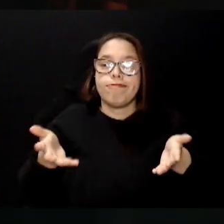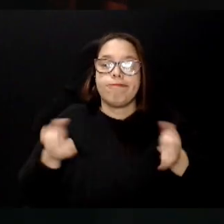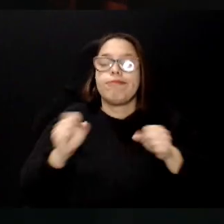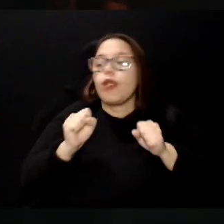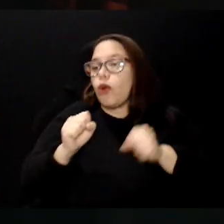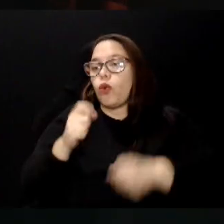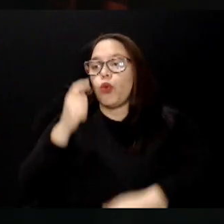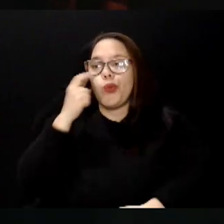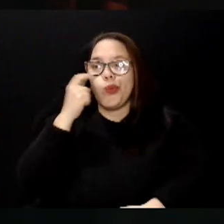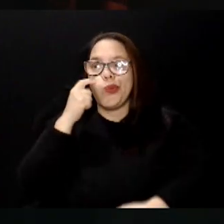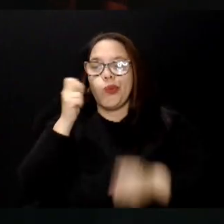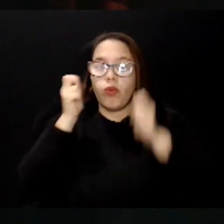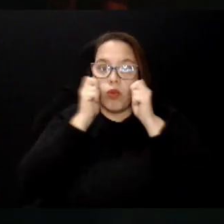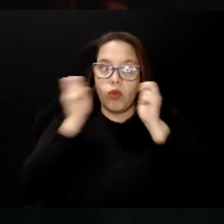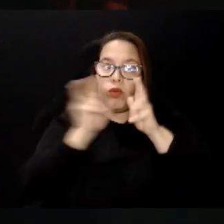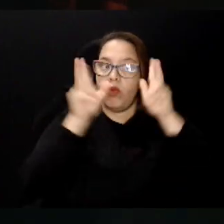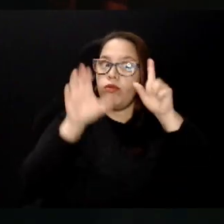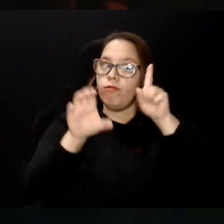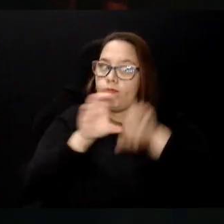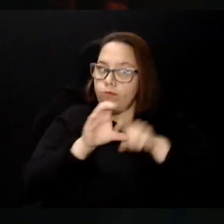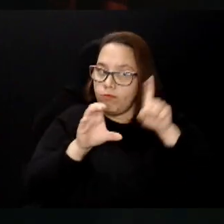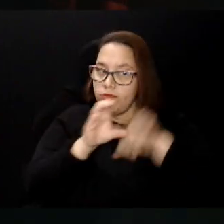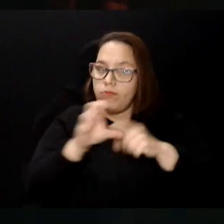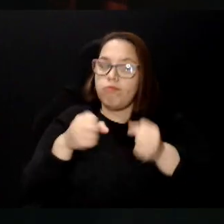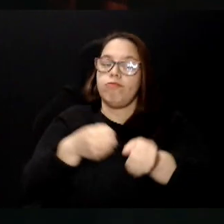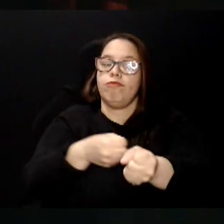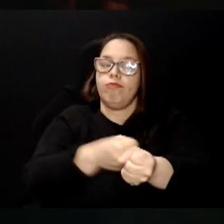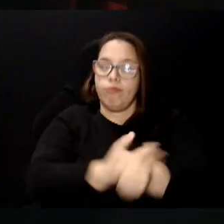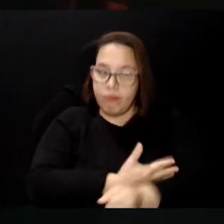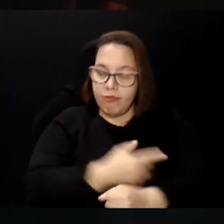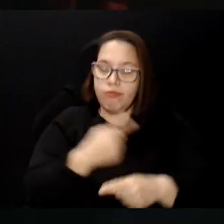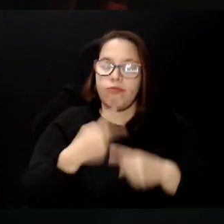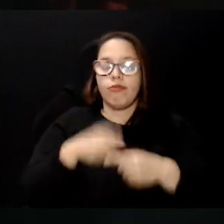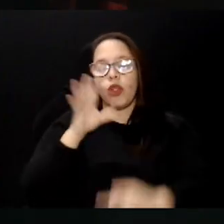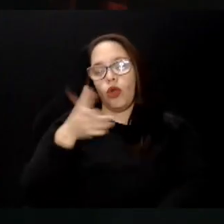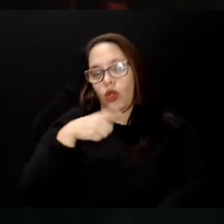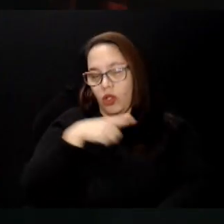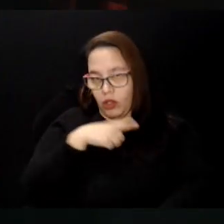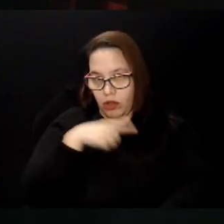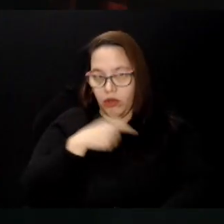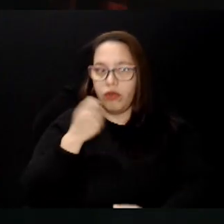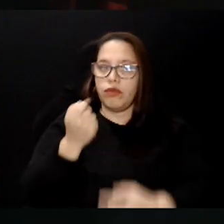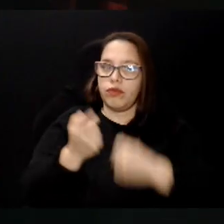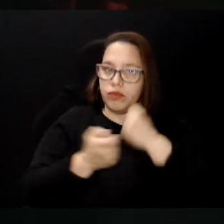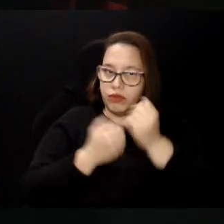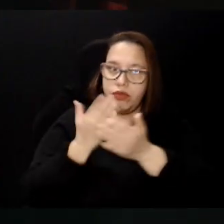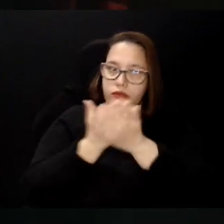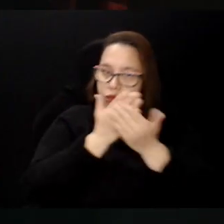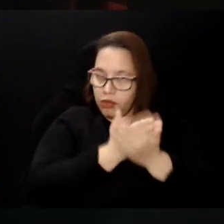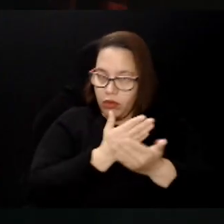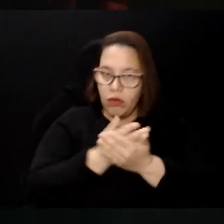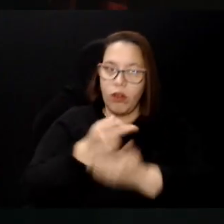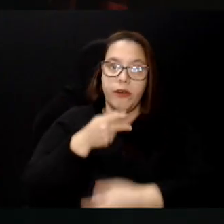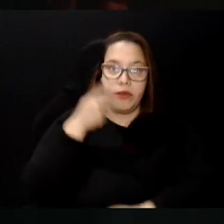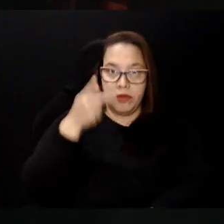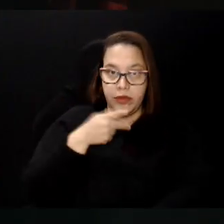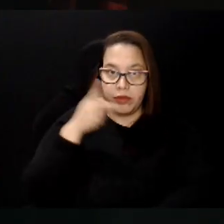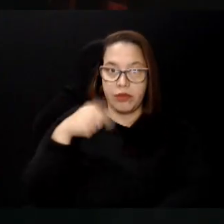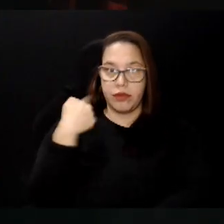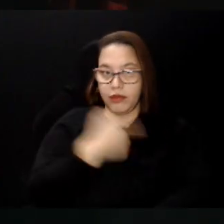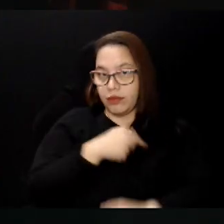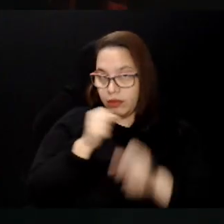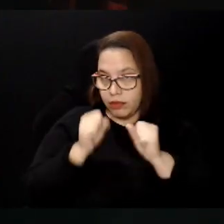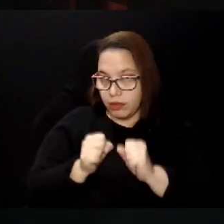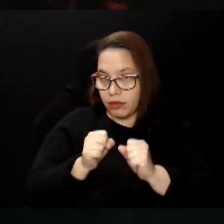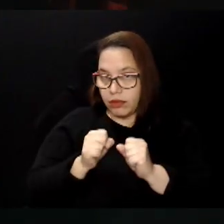de dependência emocional? Porque já existem alguns estudos dizendo que nós podemos desenvolver